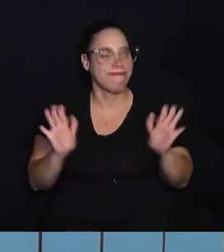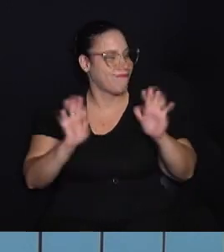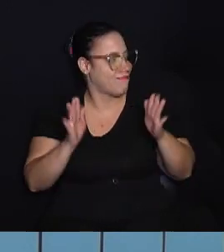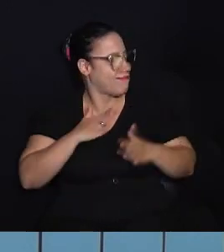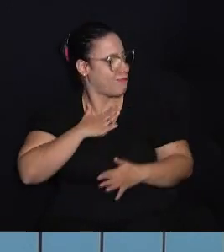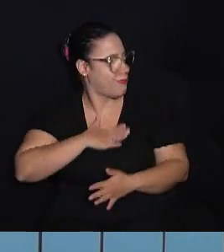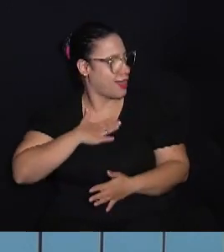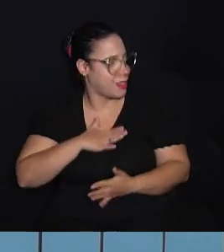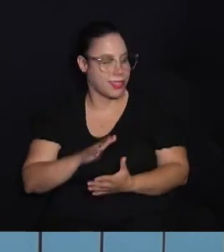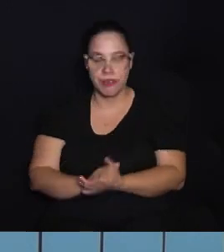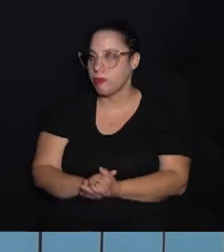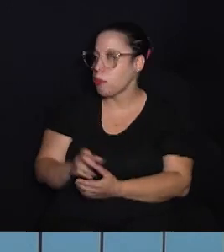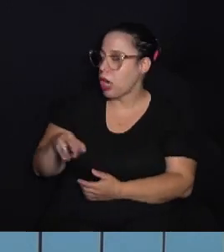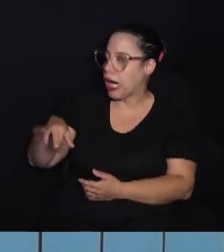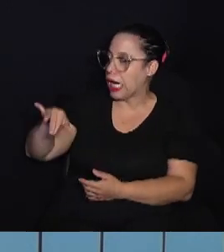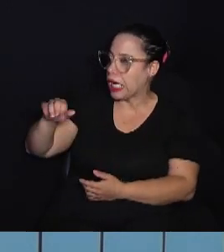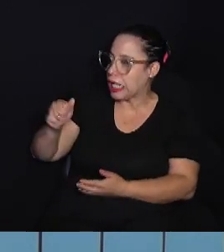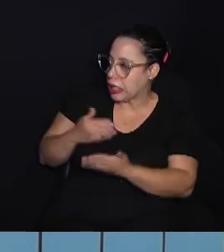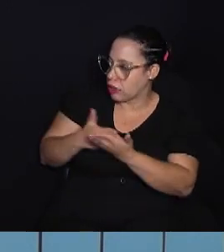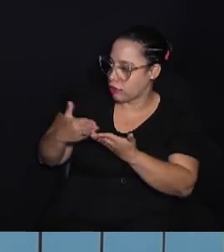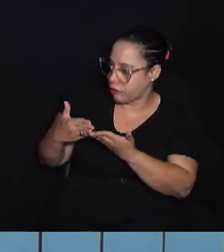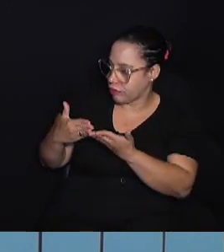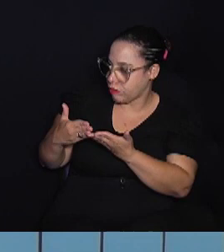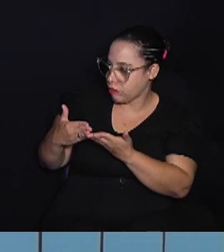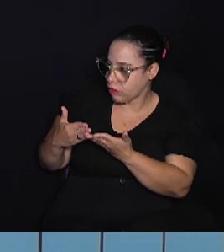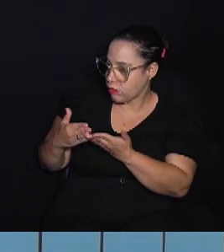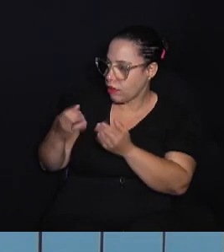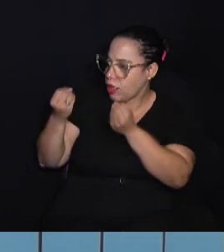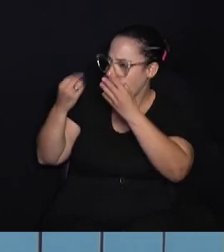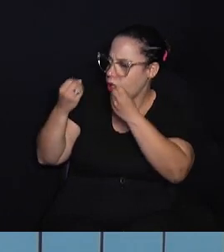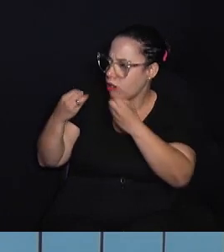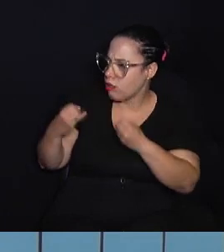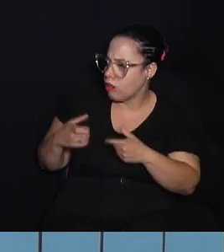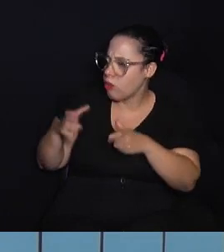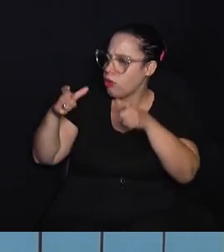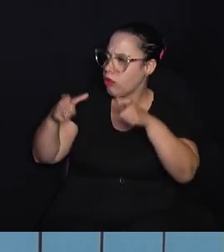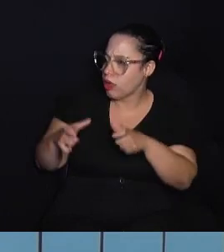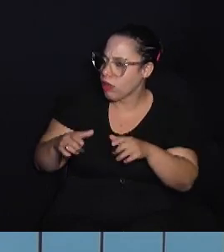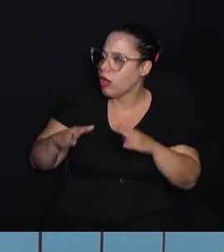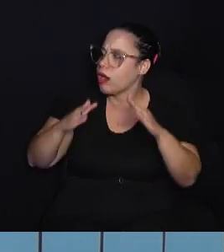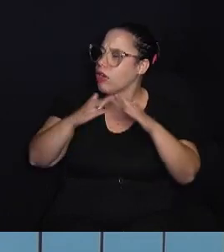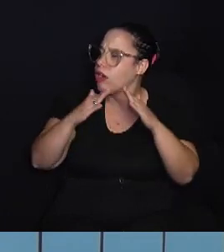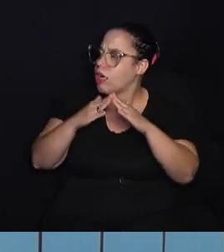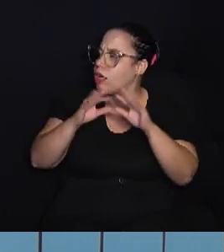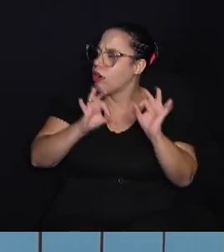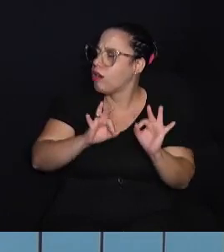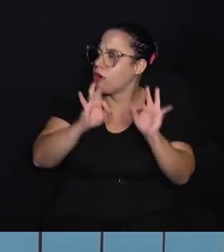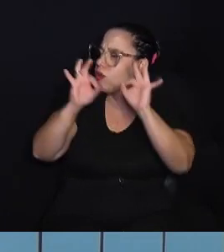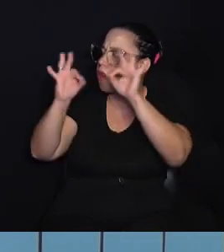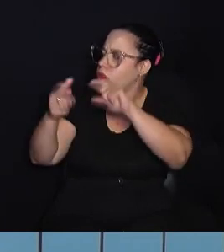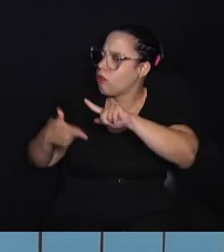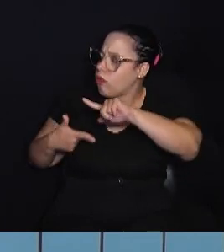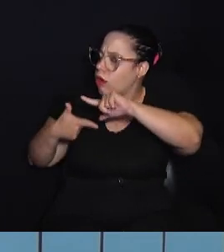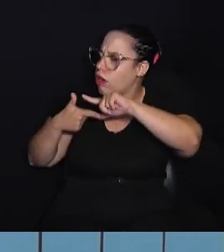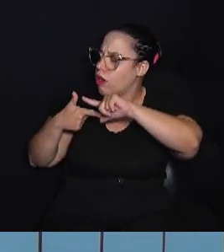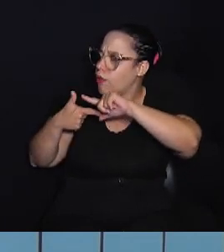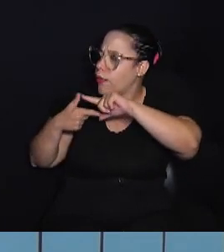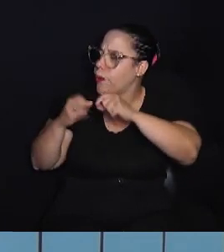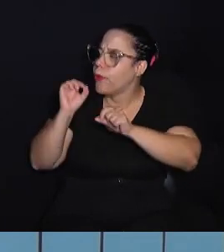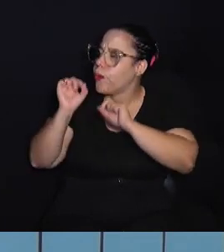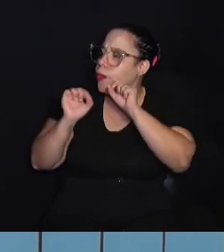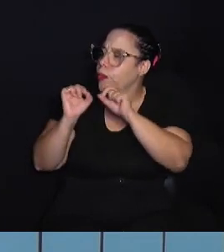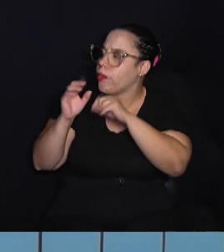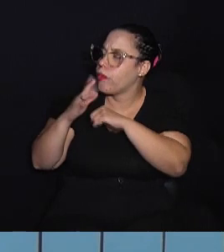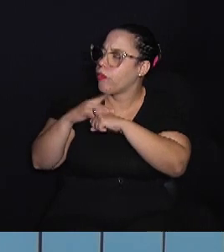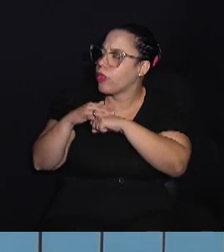prazer. Márcia, vamos lá então, né? Vamos explicar um pouquinho para o pessoal que está em casa acompanhando aqui o nosso quadro, o que é a